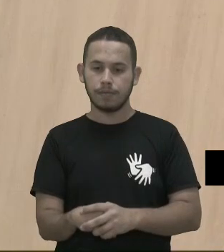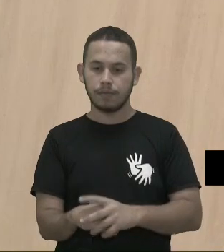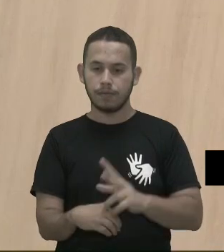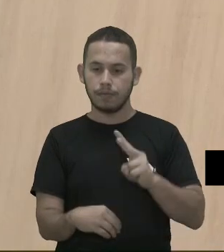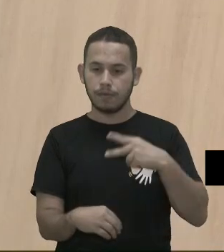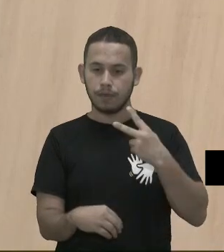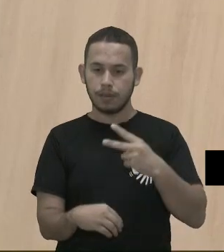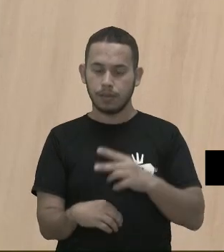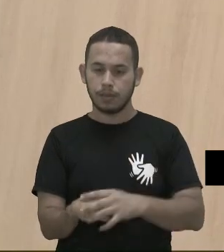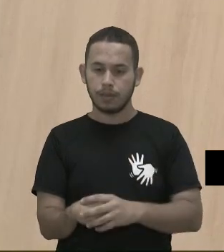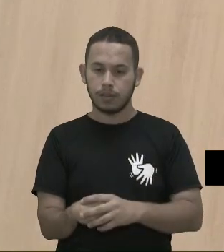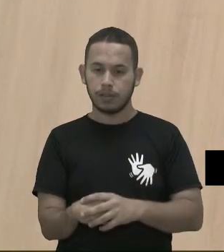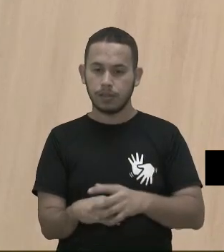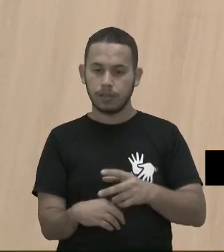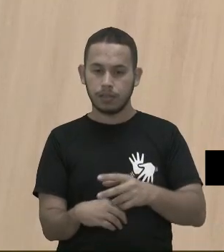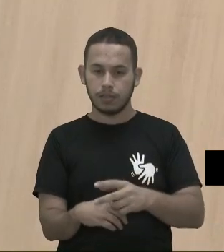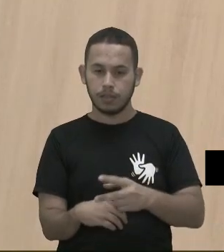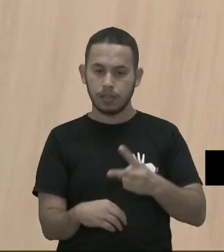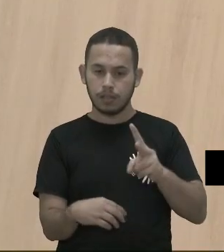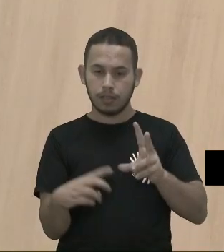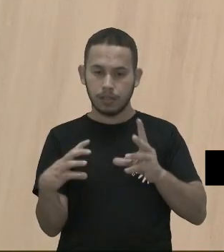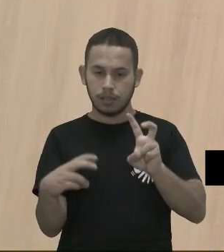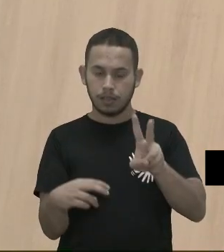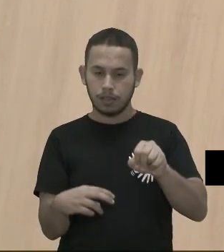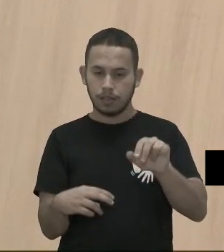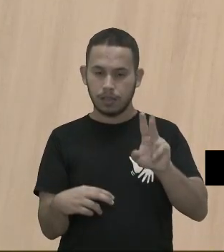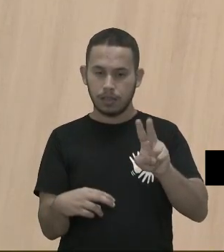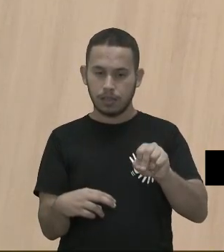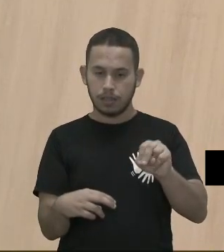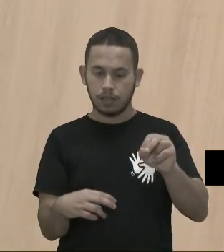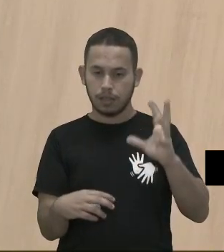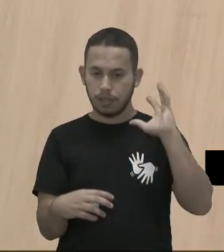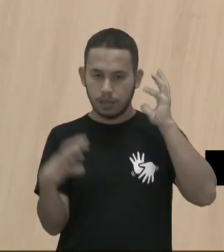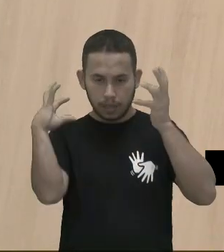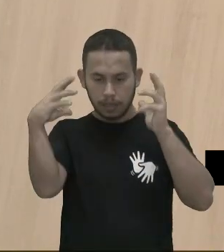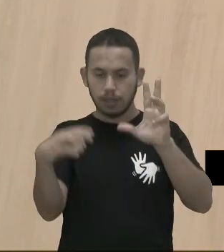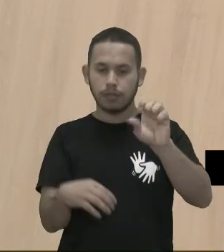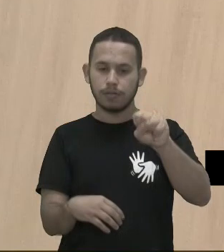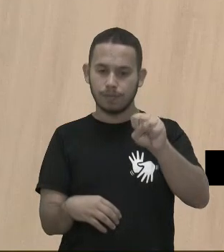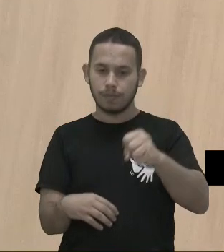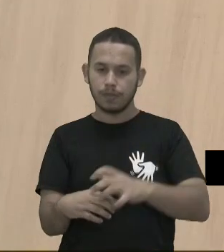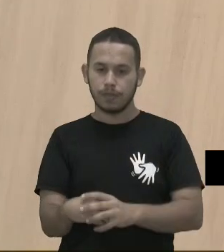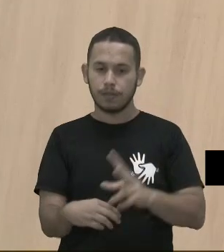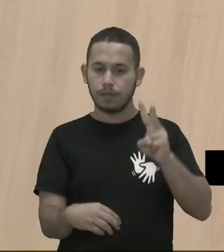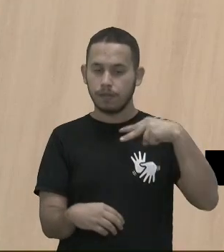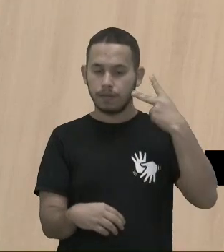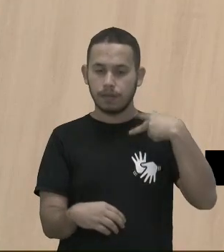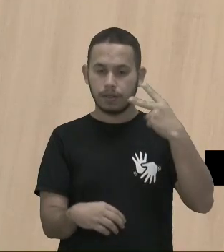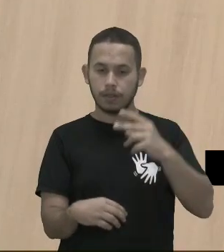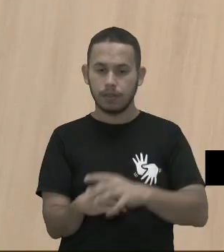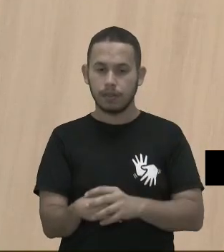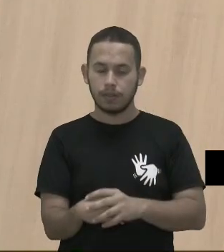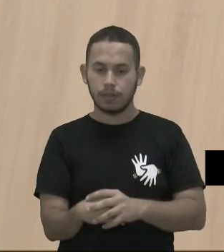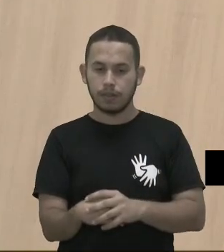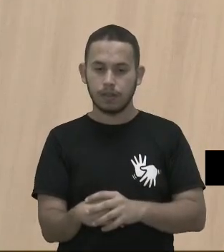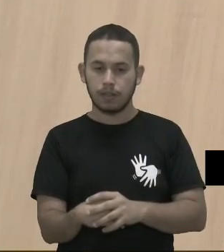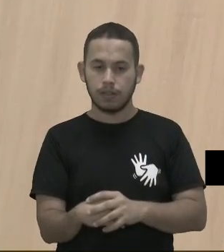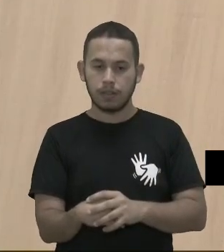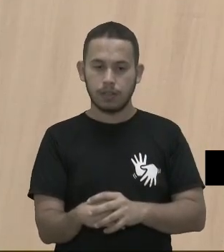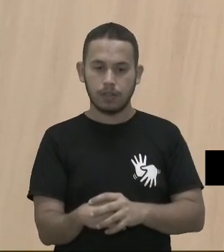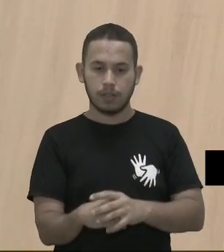Como vota vereadora Vivi da Rádio? Sim. Como vota vereador Rodson Lima